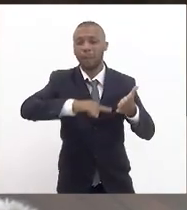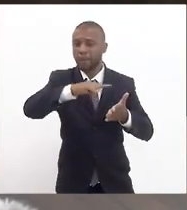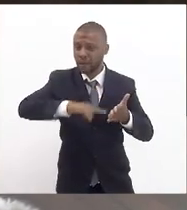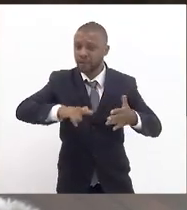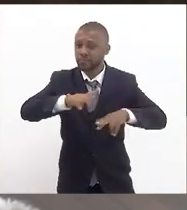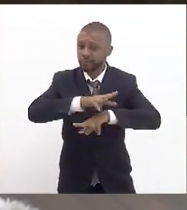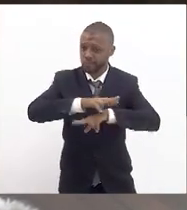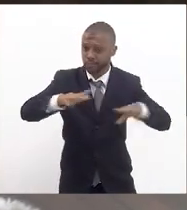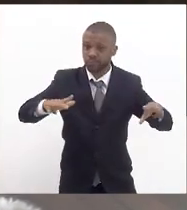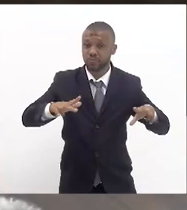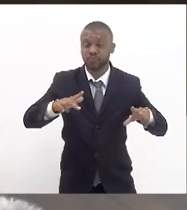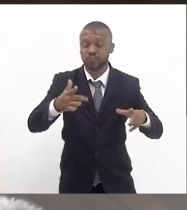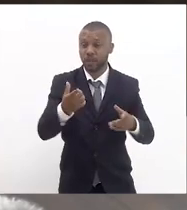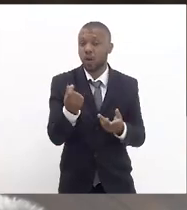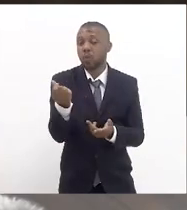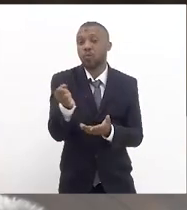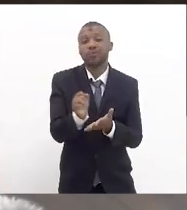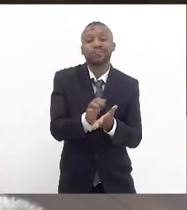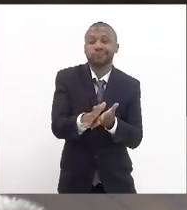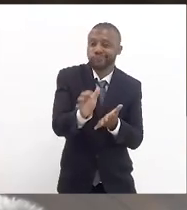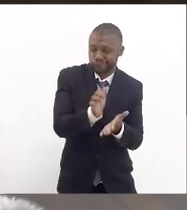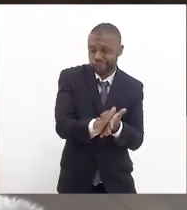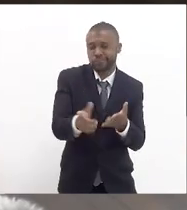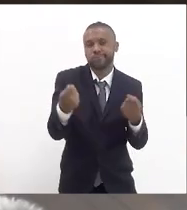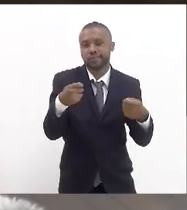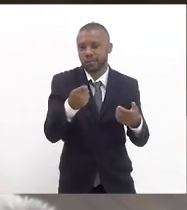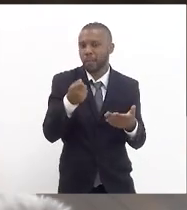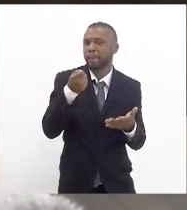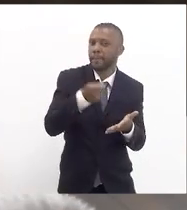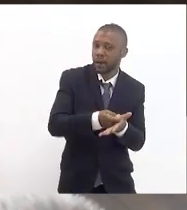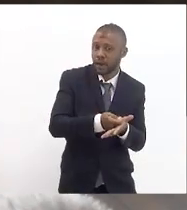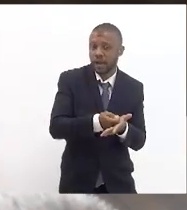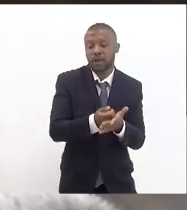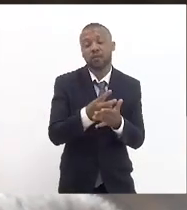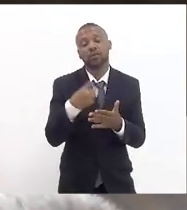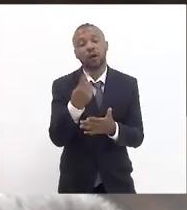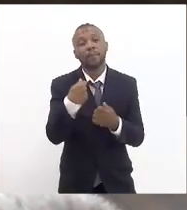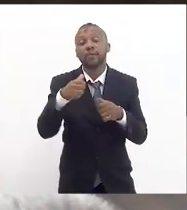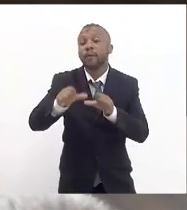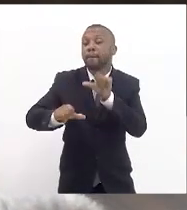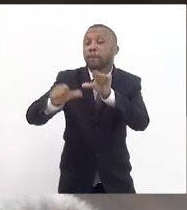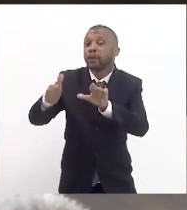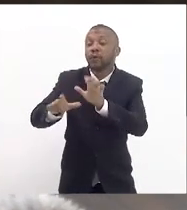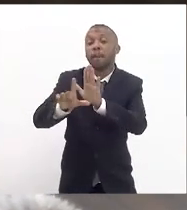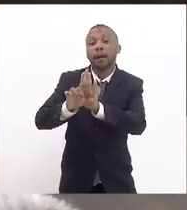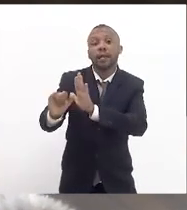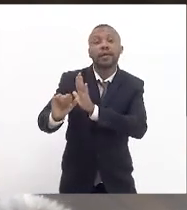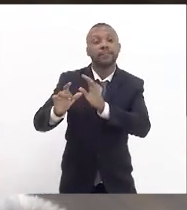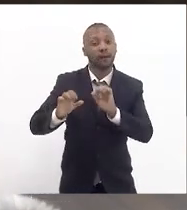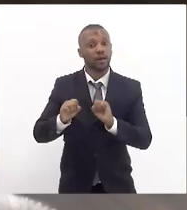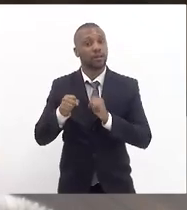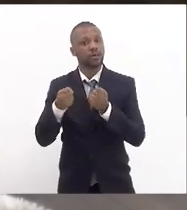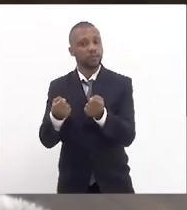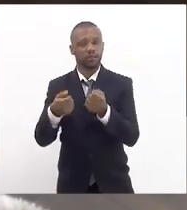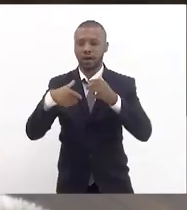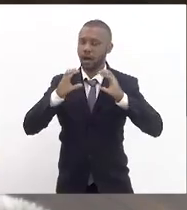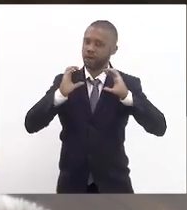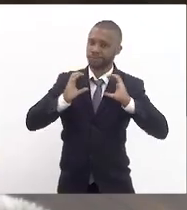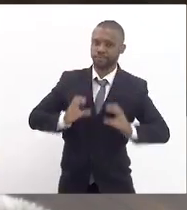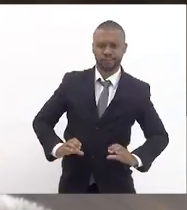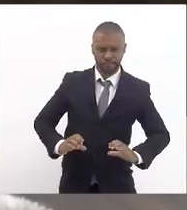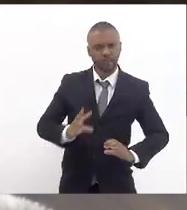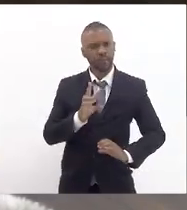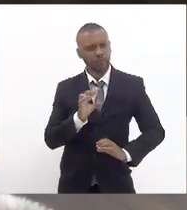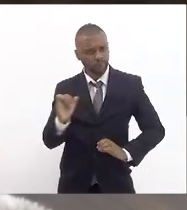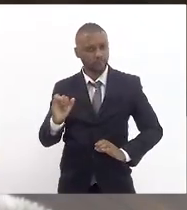Então, essa legislação, embora seja simples, né, apenas a modificação de uma lei, ela vai garantir o exercício da cidadania e